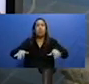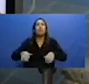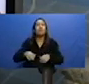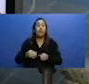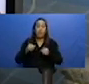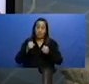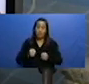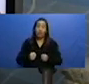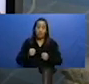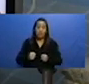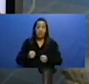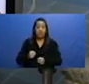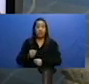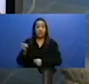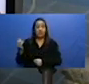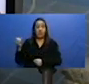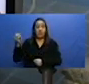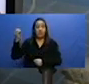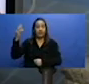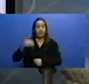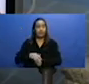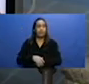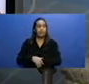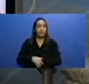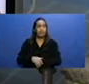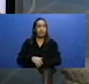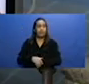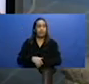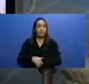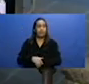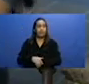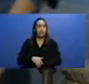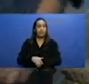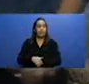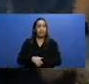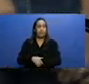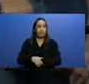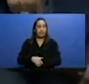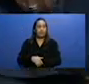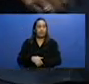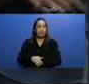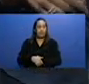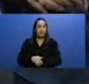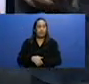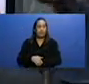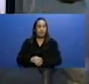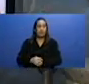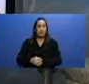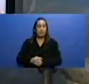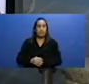provável, tá? Acentinho agudo, L no final, vamos lá.